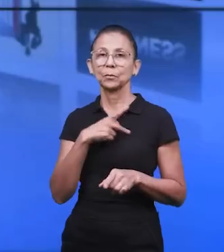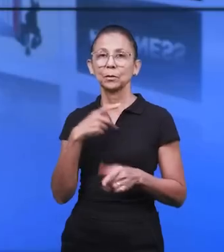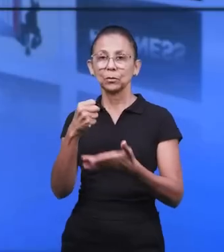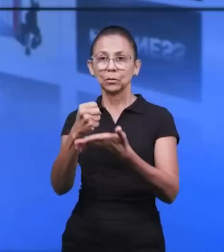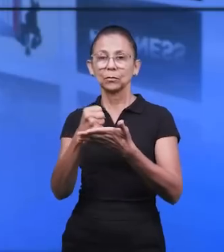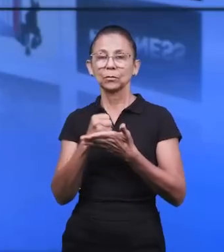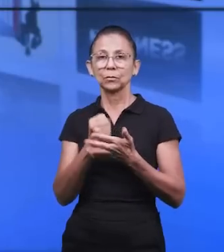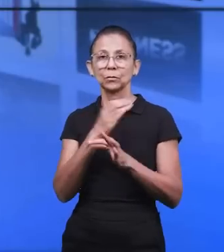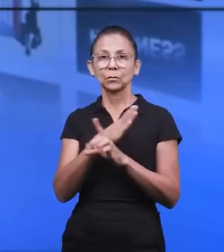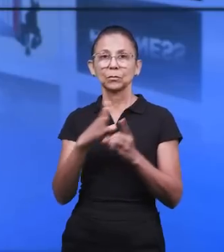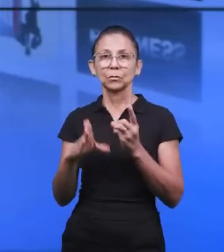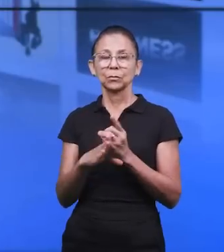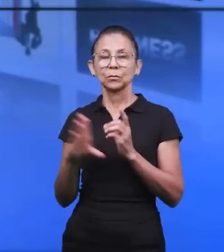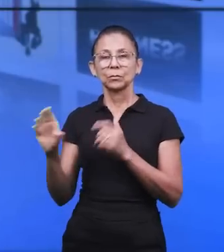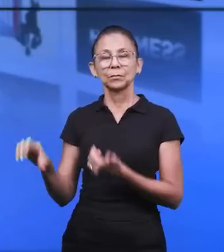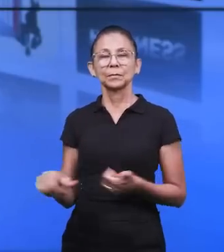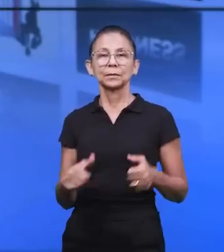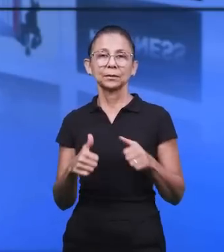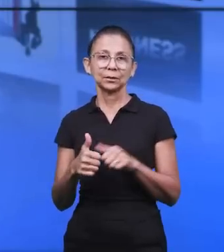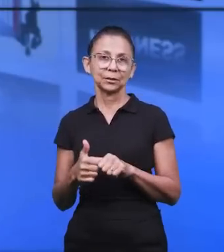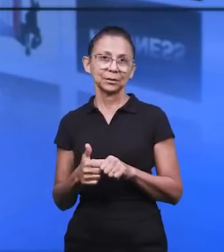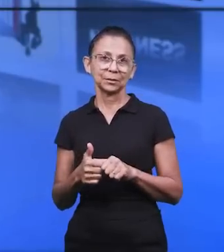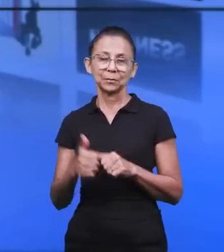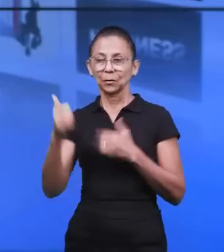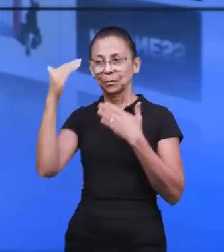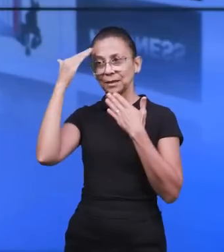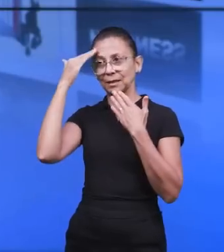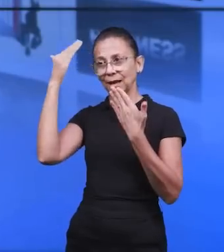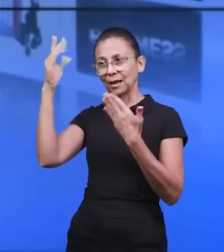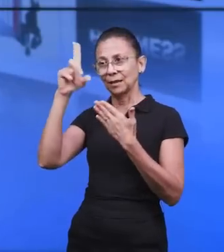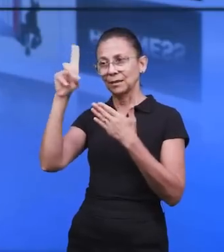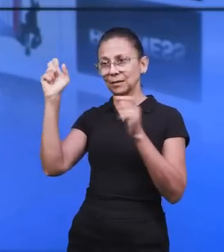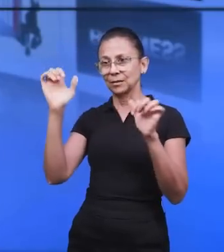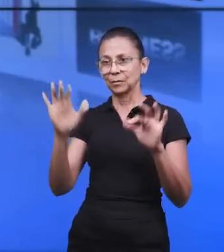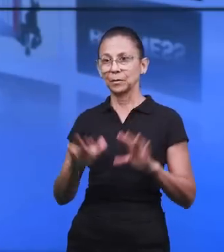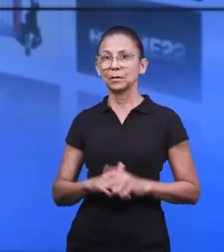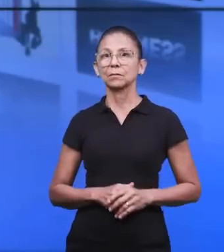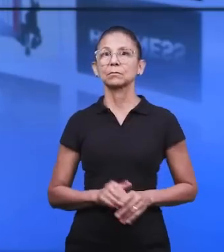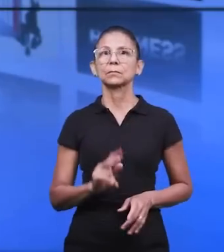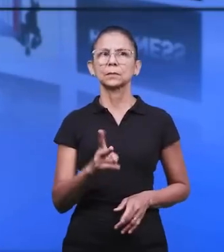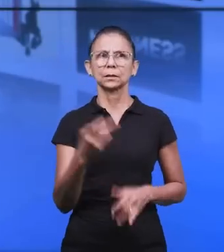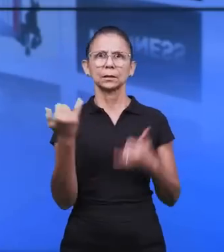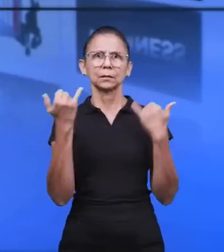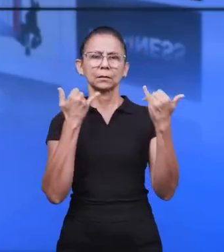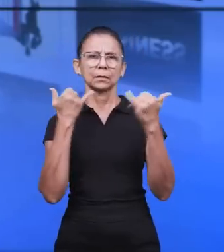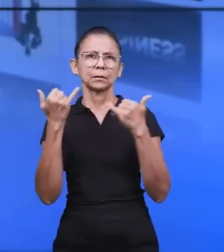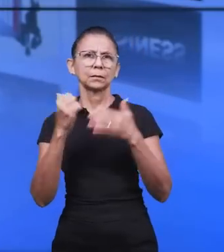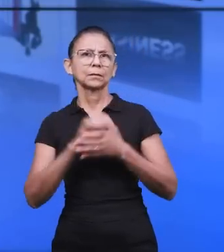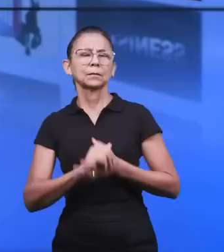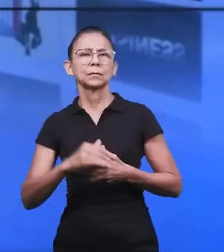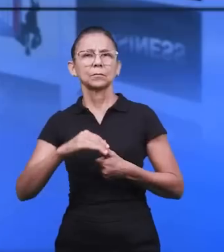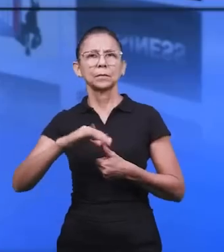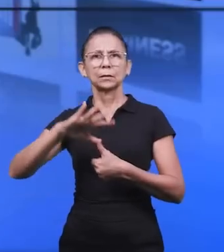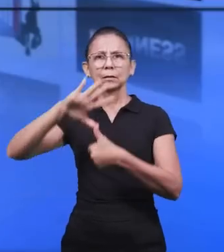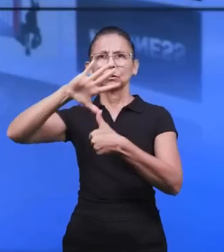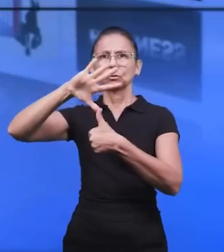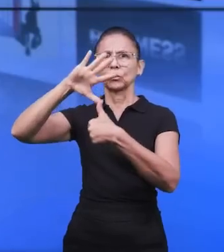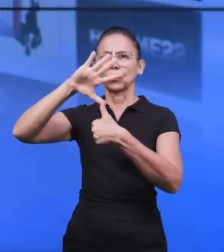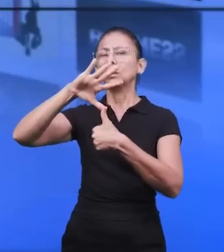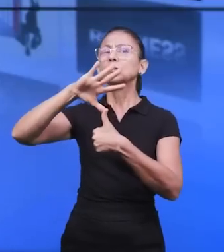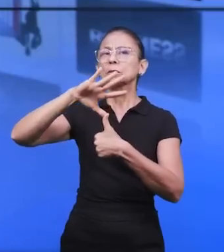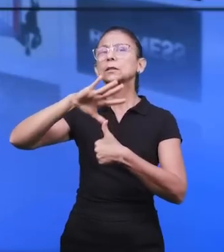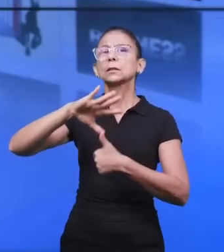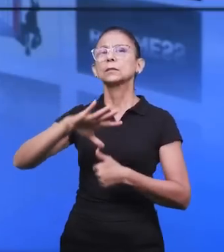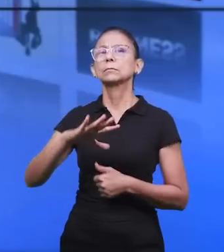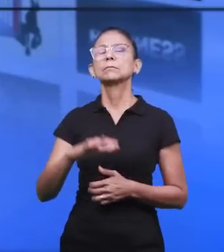Obrigado, Isabela, por sua participação. Deus abençoe. E, é claro, sempre trazendo notícias ali da América do Norte, né? Que Deus abençoe os queridos